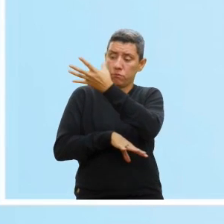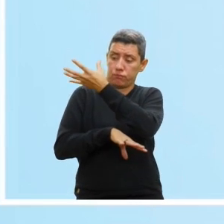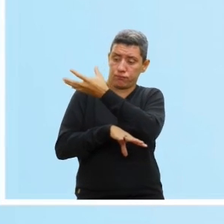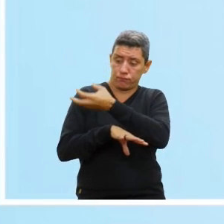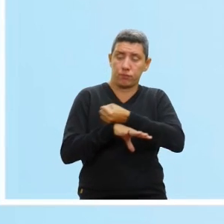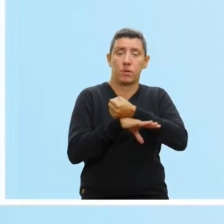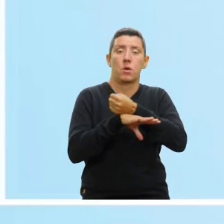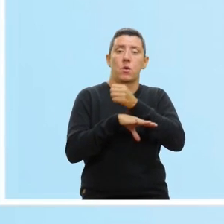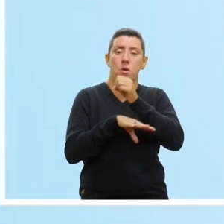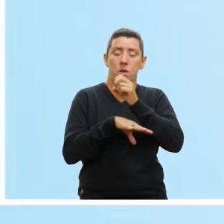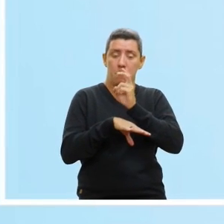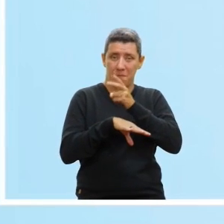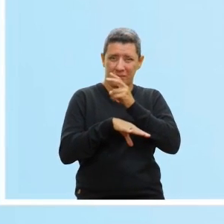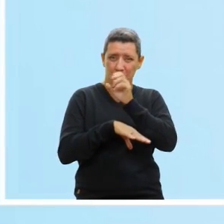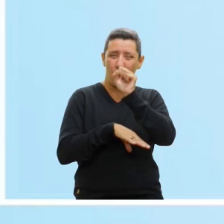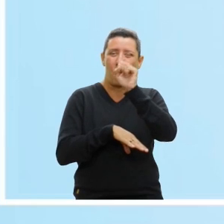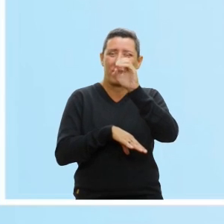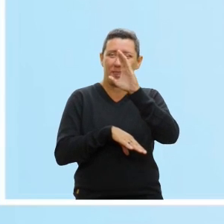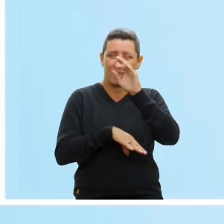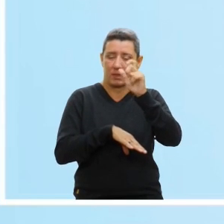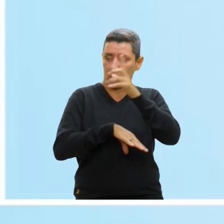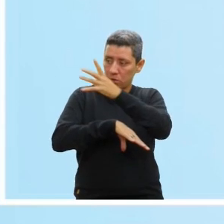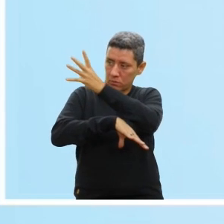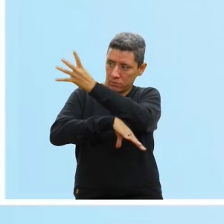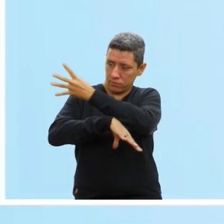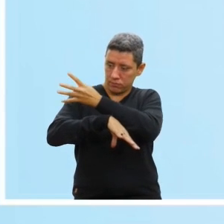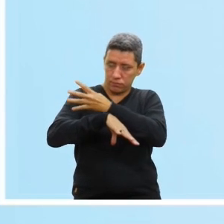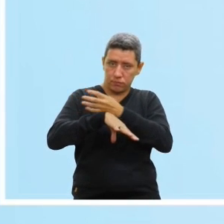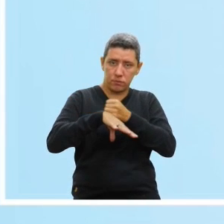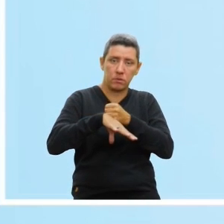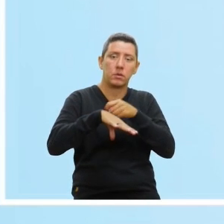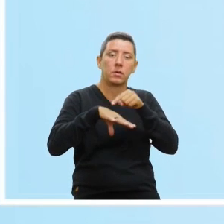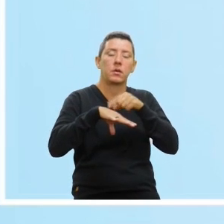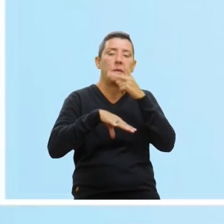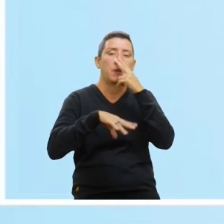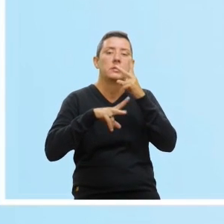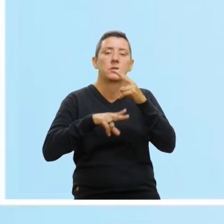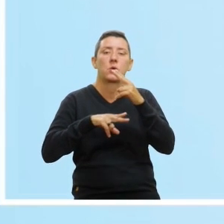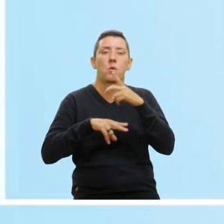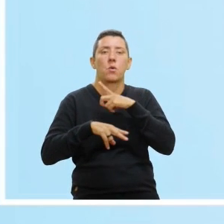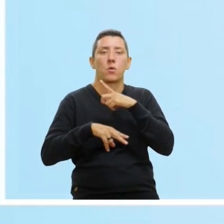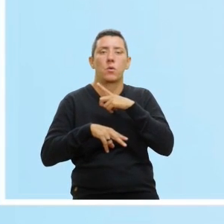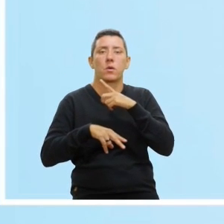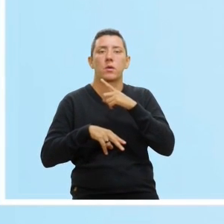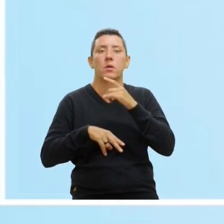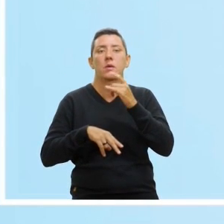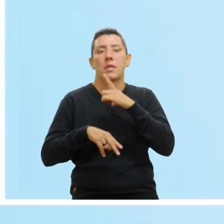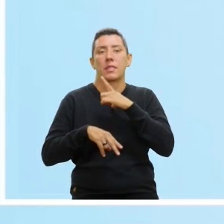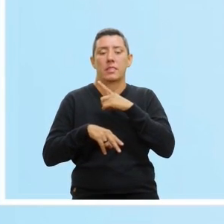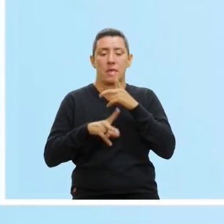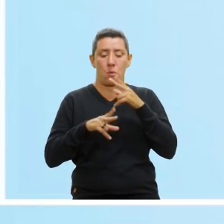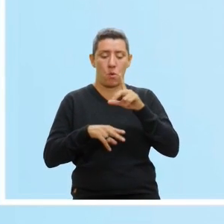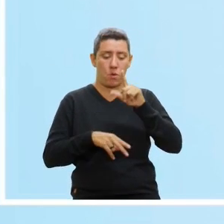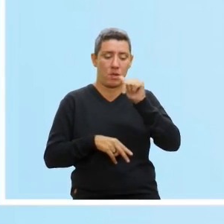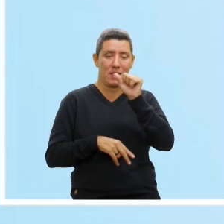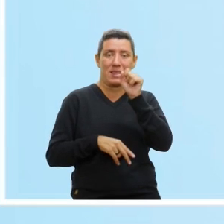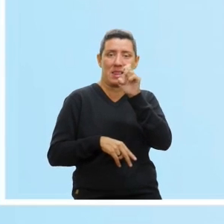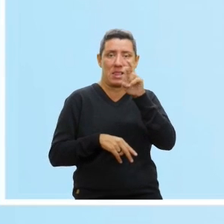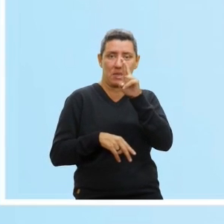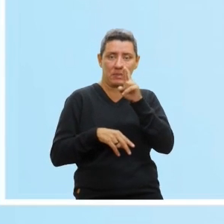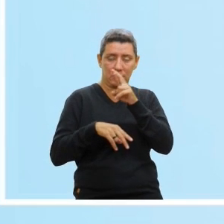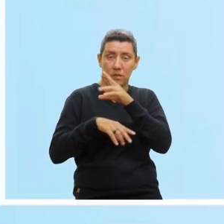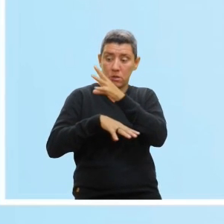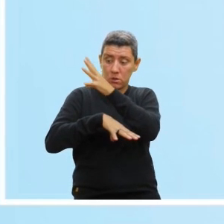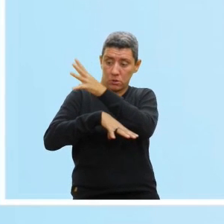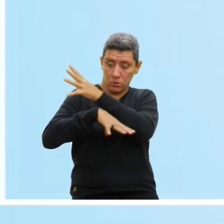entra no amplificador, né? O amplificador, ele tem um laser de bombeio, então esse laser de bombeio, ele junto com aqueles 80